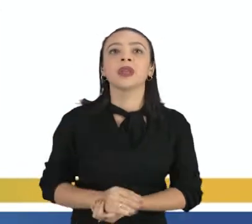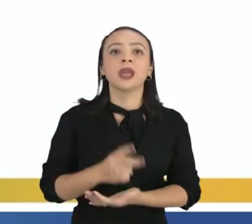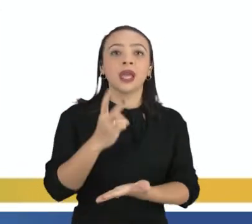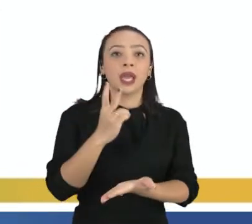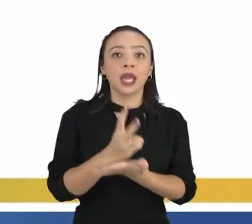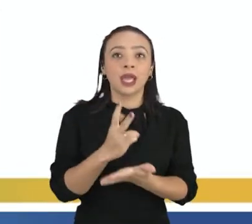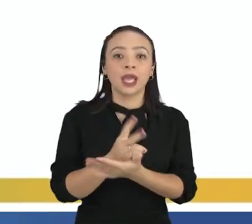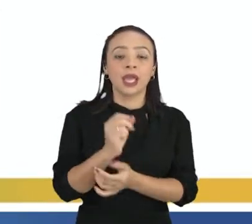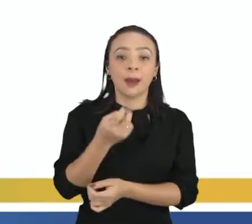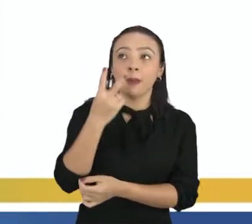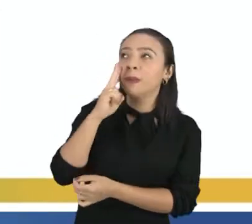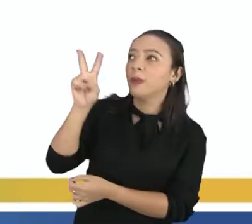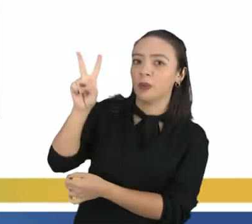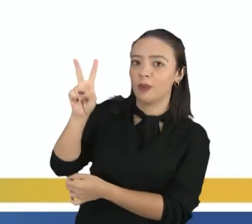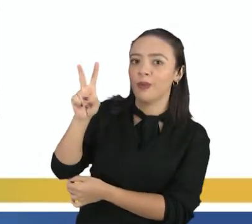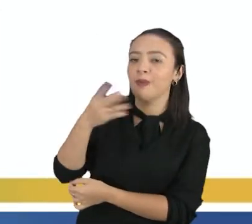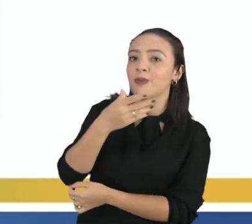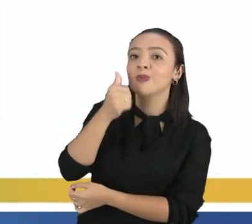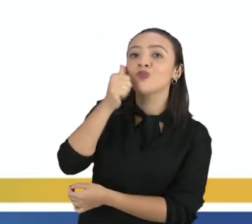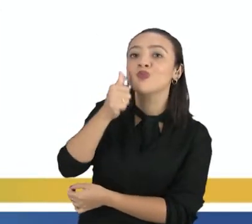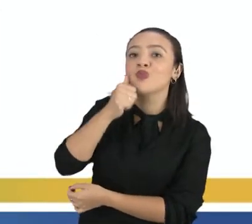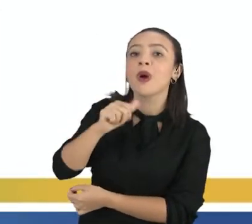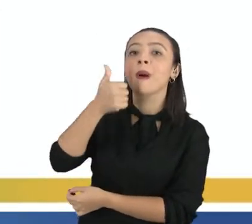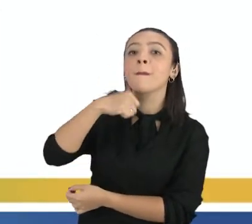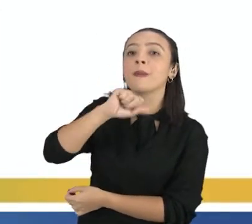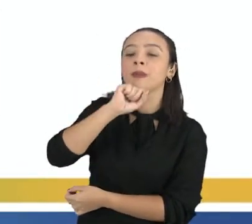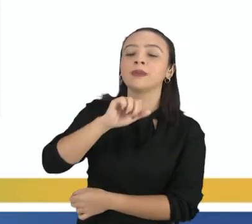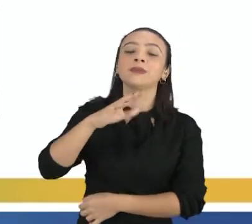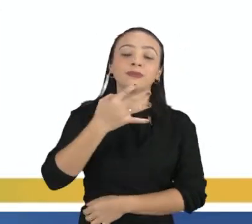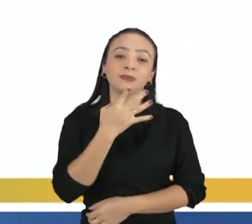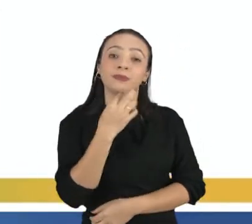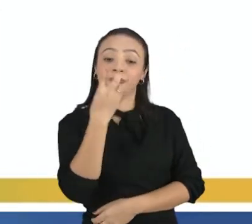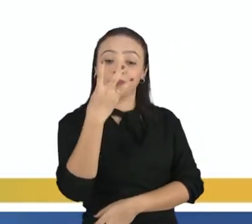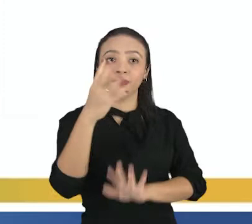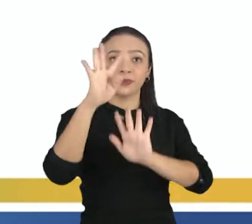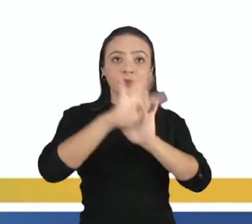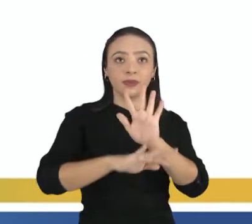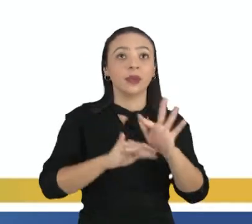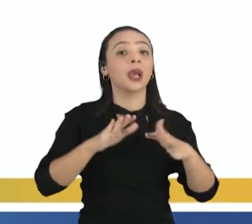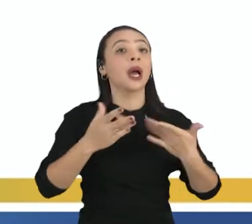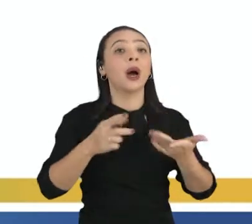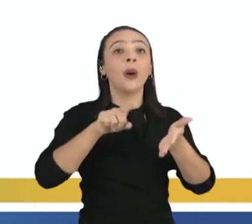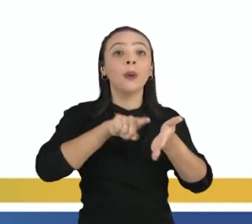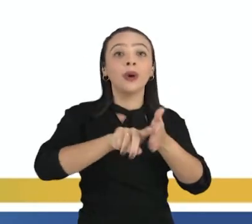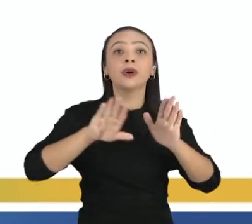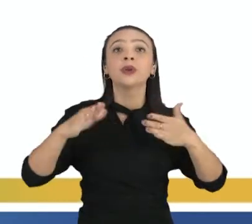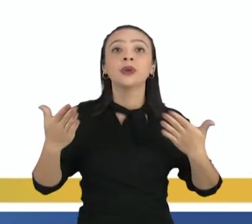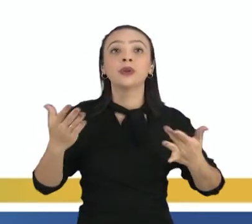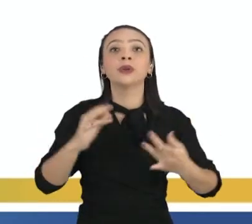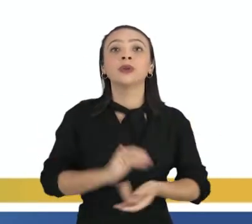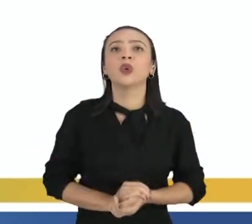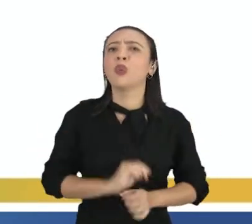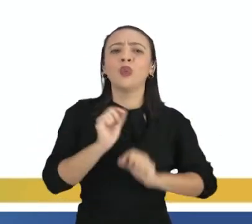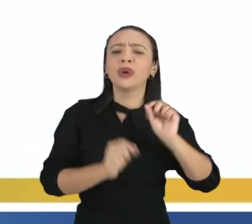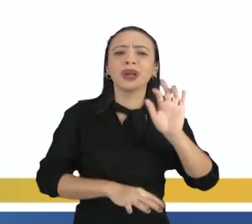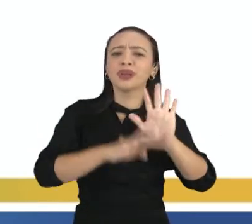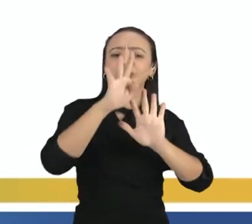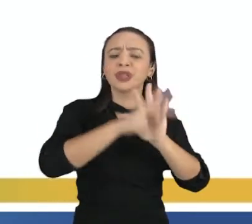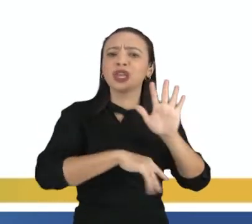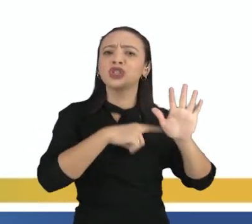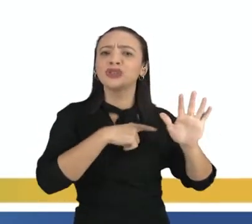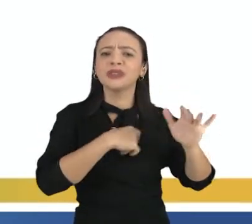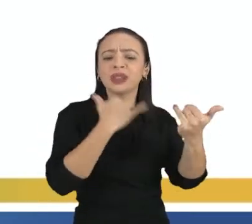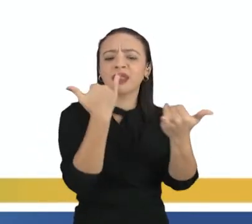se trata da mãe dele. Então nós vimos aqui 3 textos. Agora olha a pergunta que eu tenho para vocês. O que esses textos têm